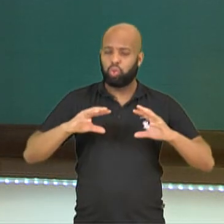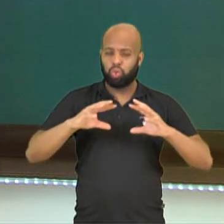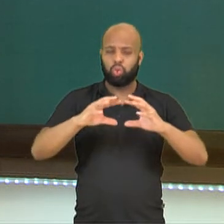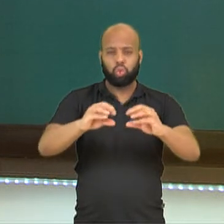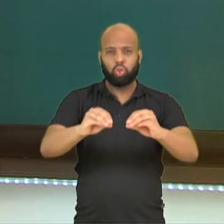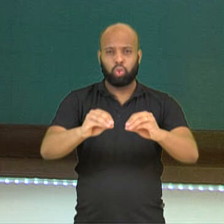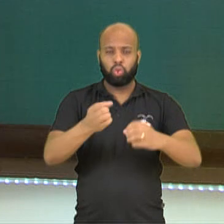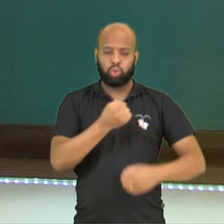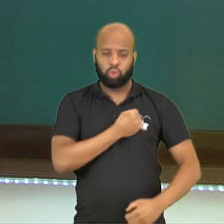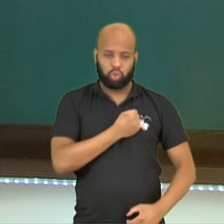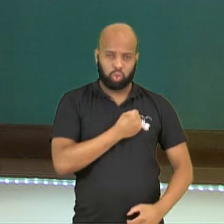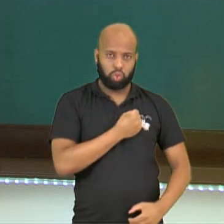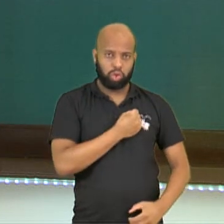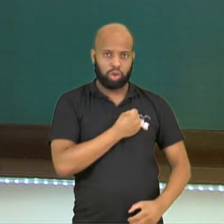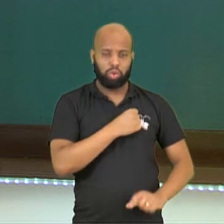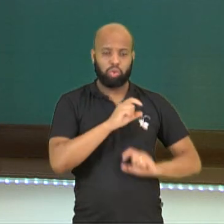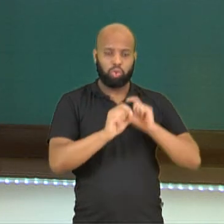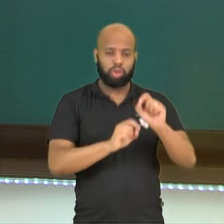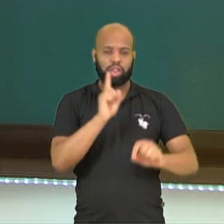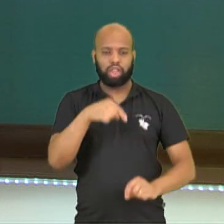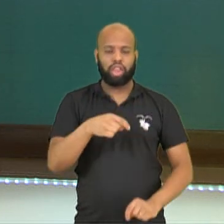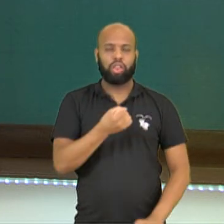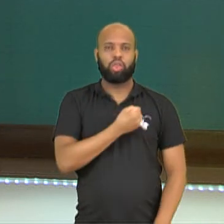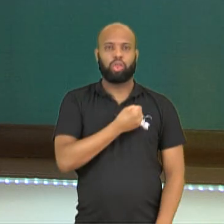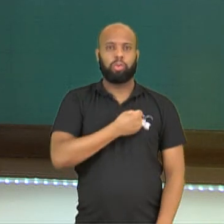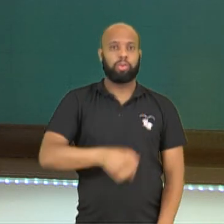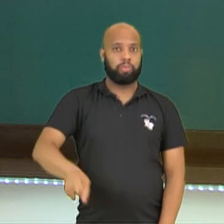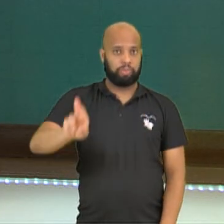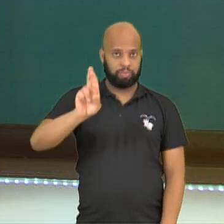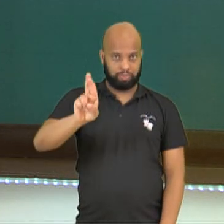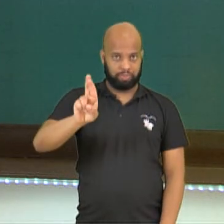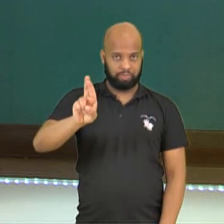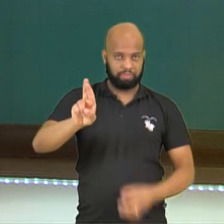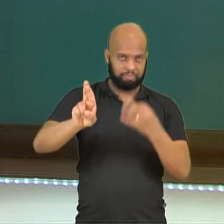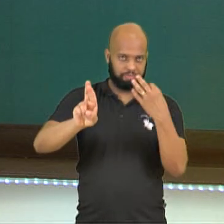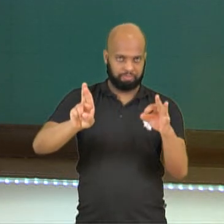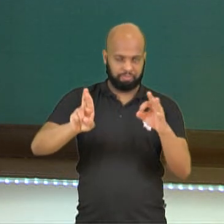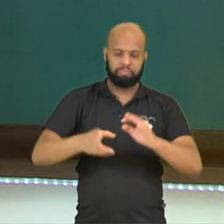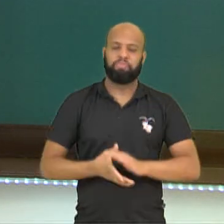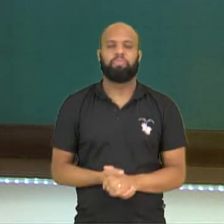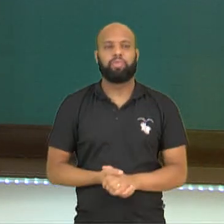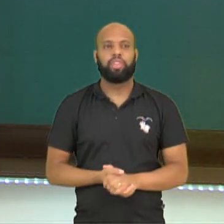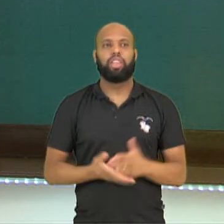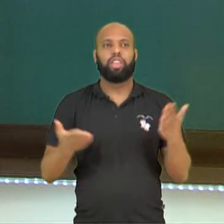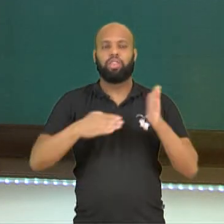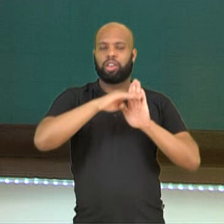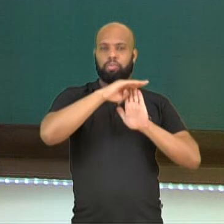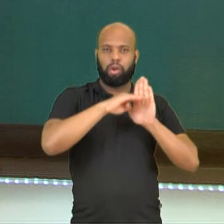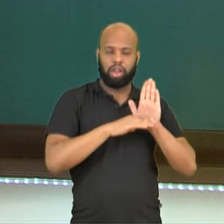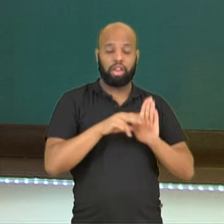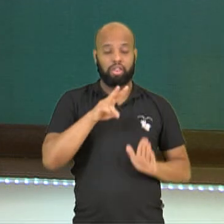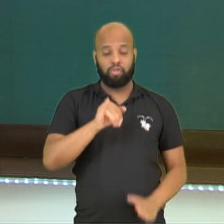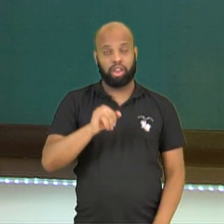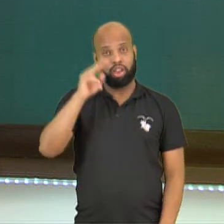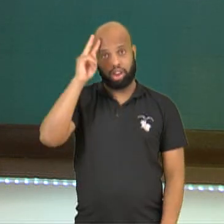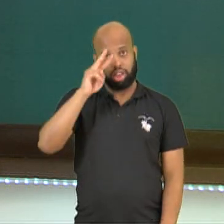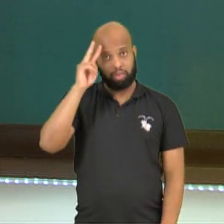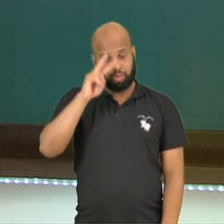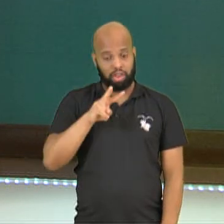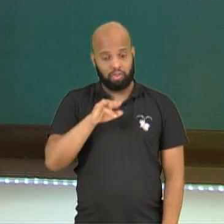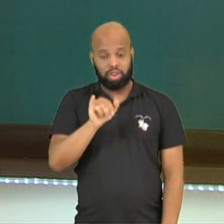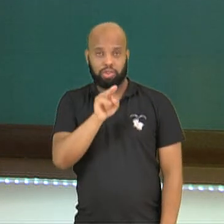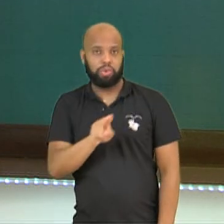junta os números reais. Deu para lembrar? Beleza. Então as propriedades, vamos lembrar também, porque nós vamos